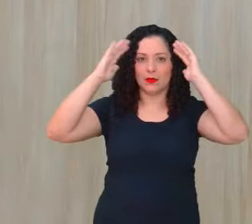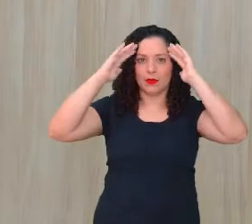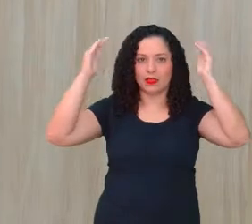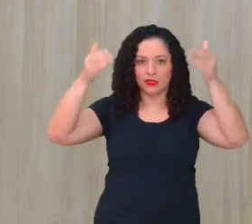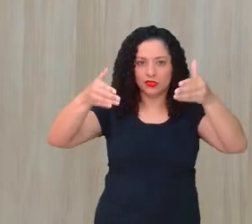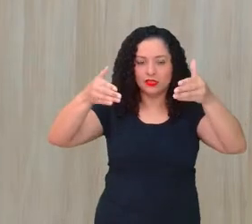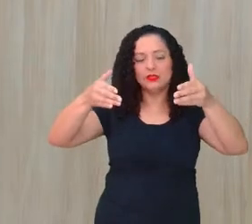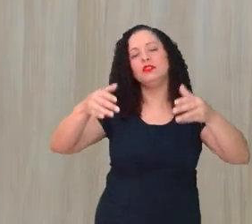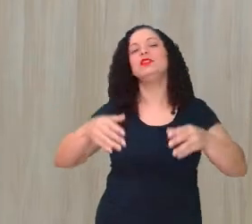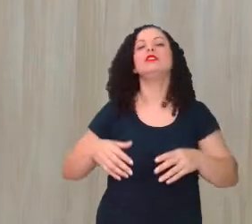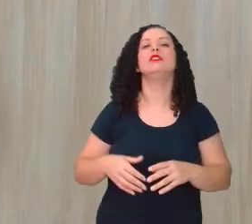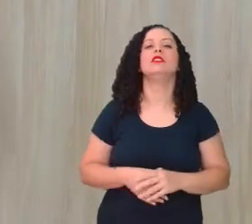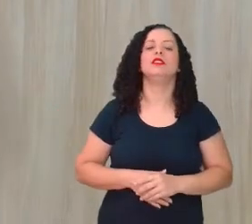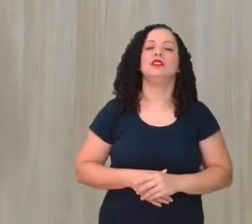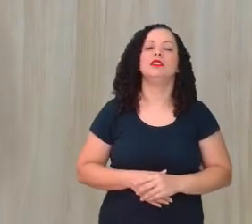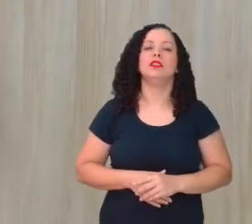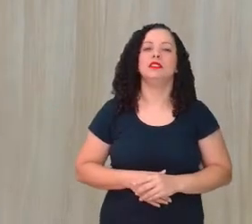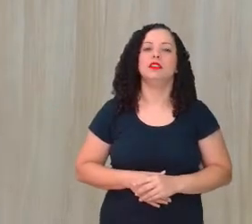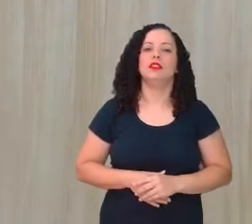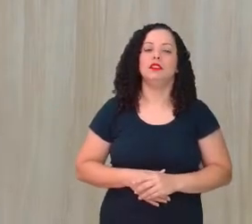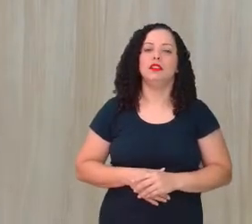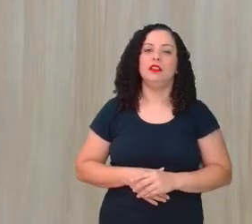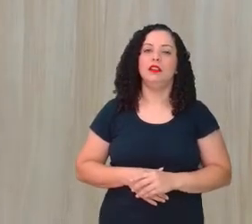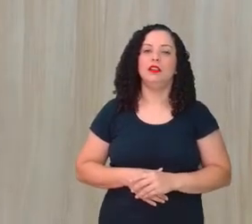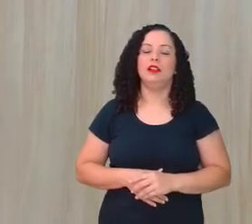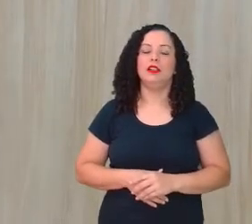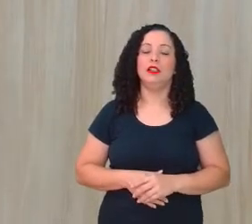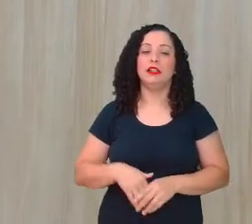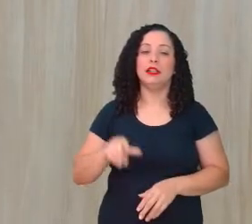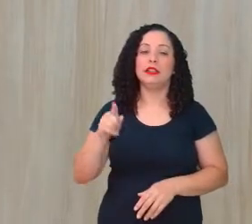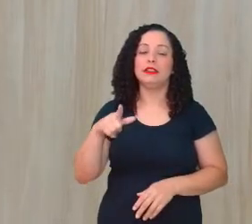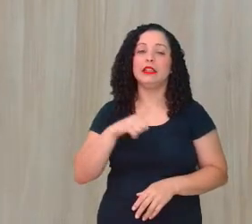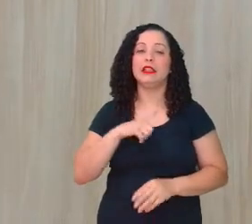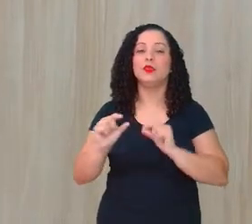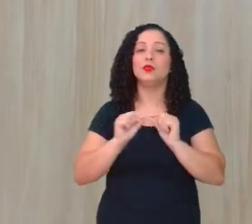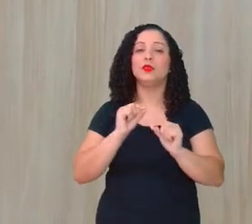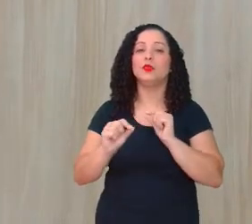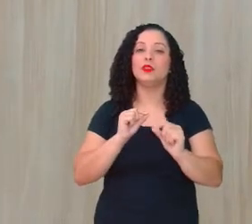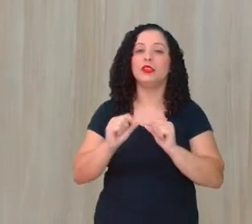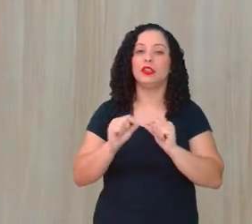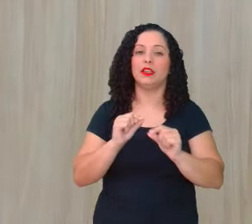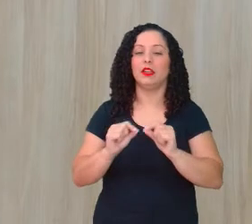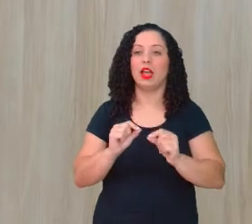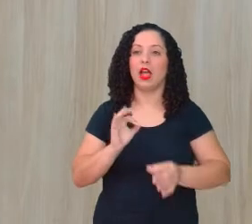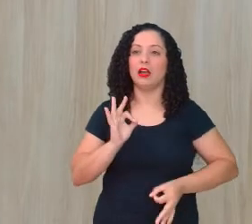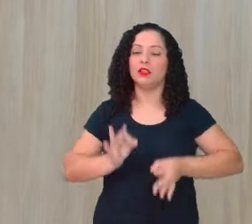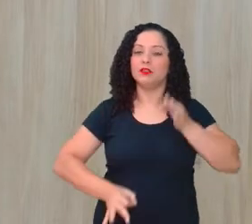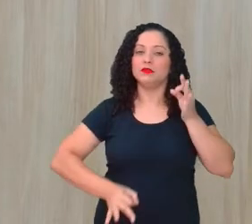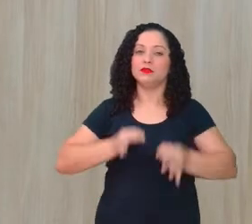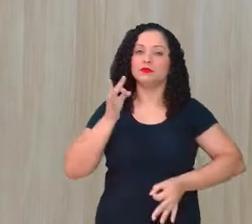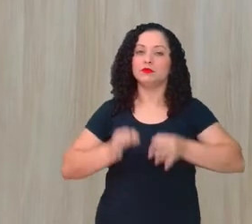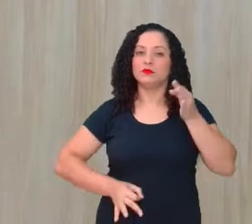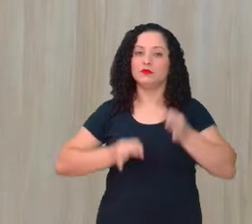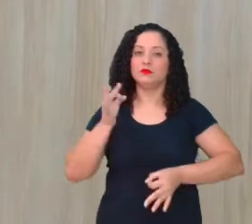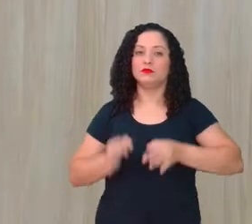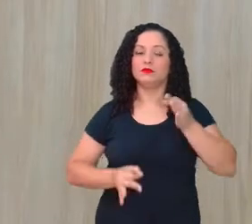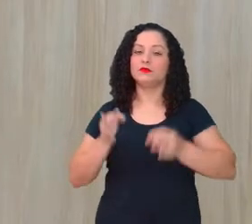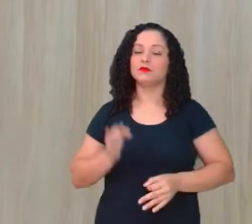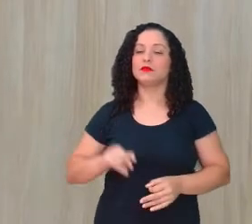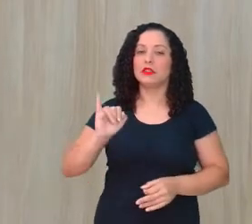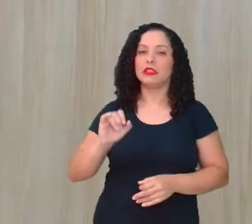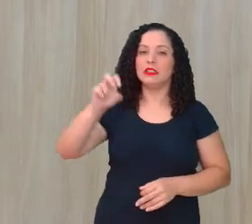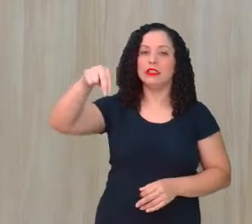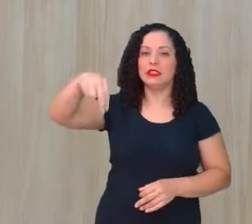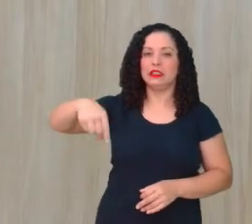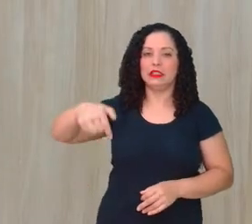à reforma protestante, foi instituído aí o chamado Tribunal do Santo Ofício, Tribunal da Inquisição, que